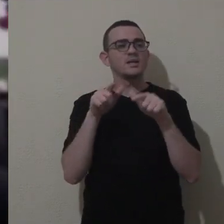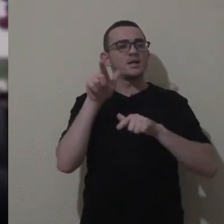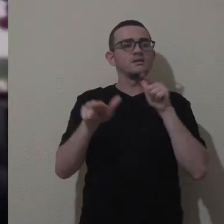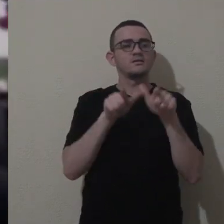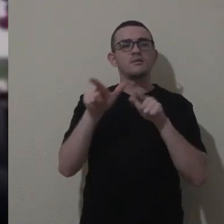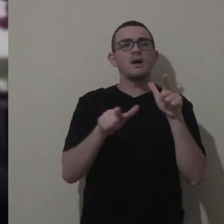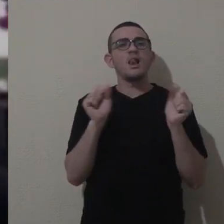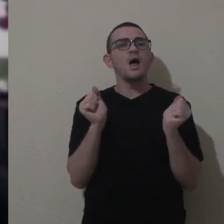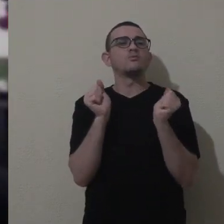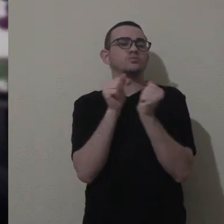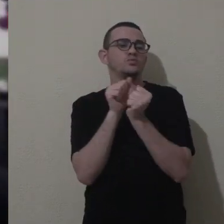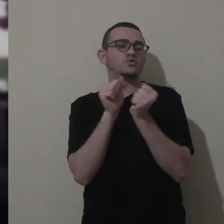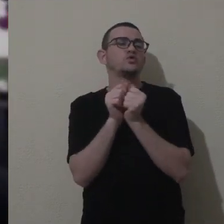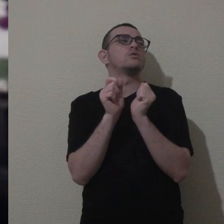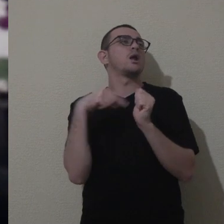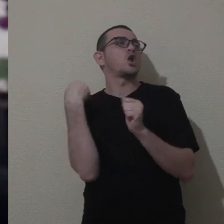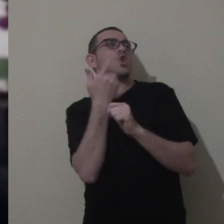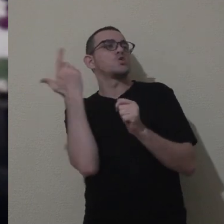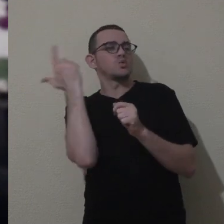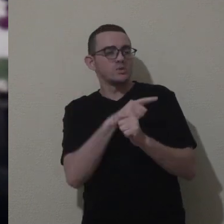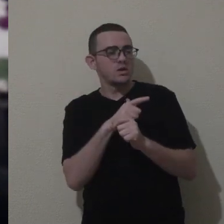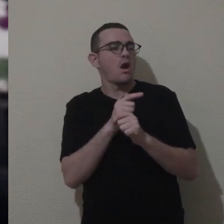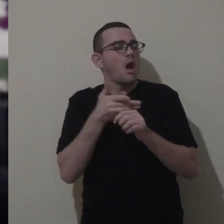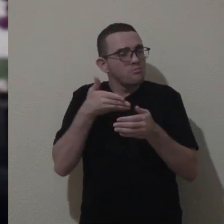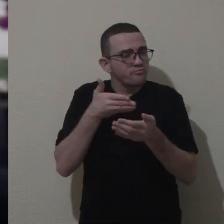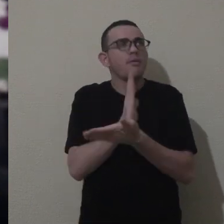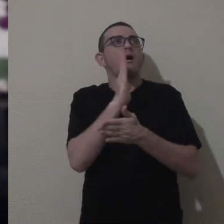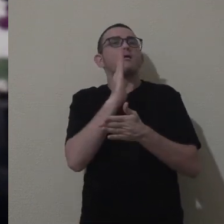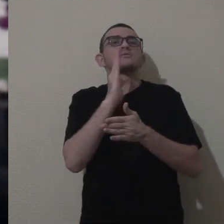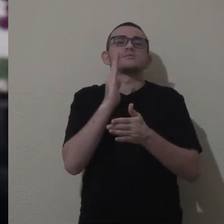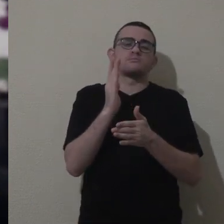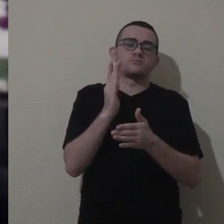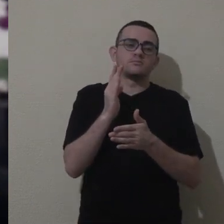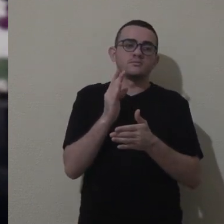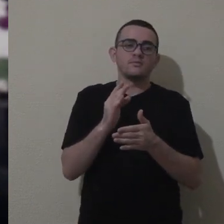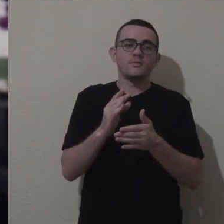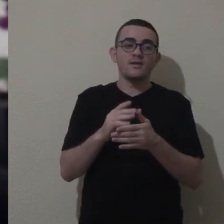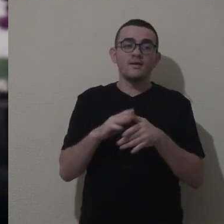né, trabalharmos juntos para que a gente possa sair desse momento.